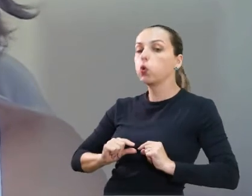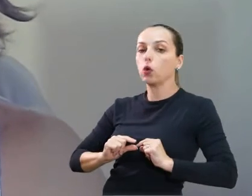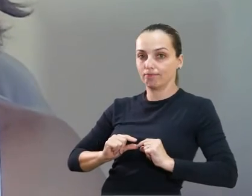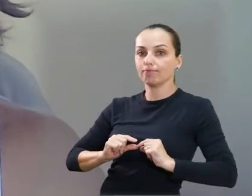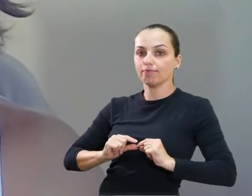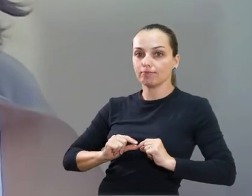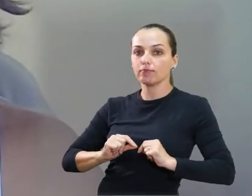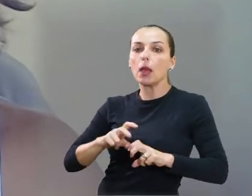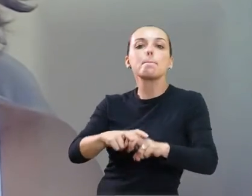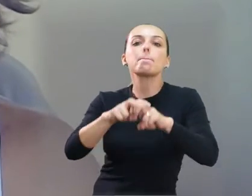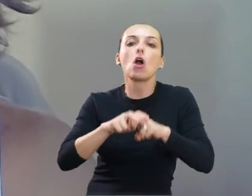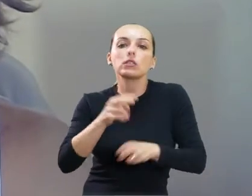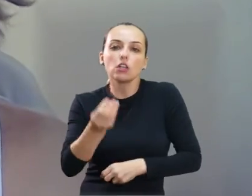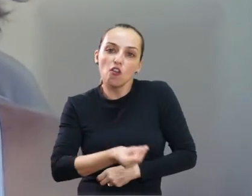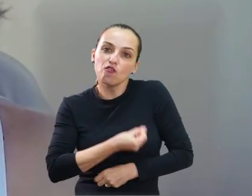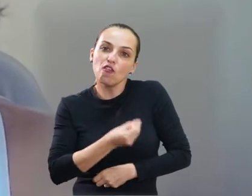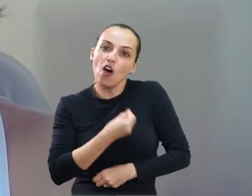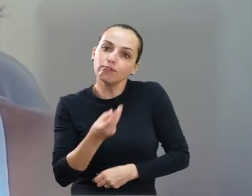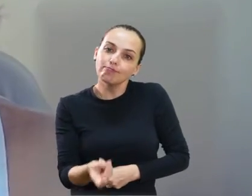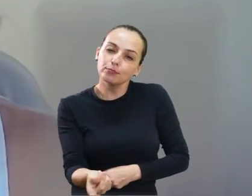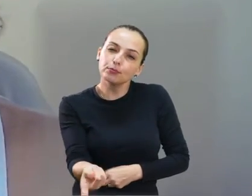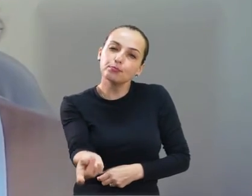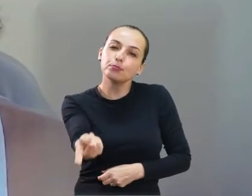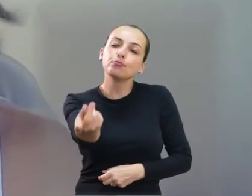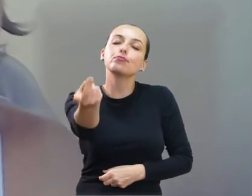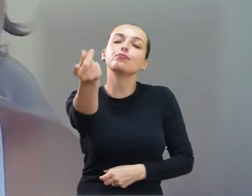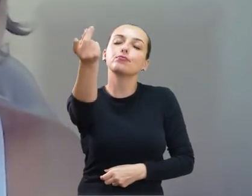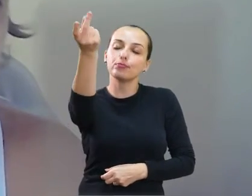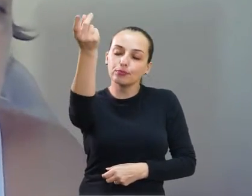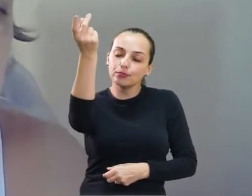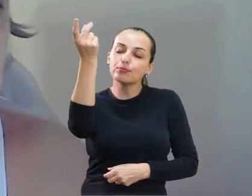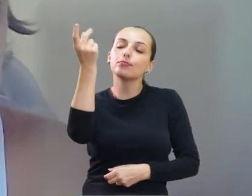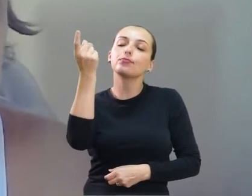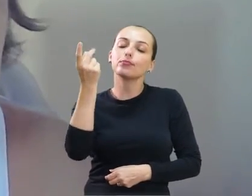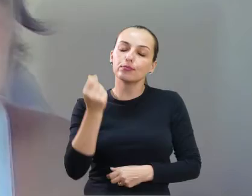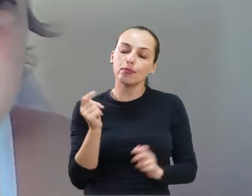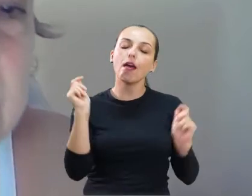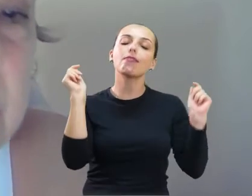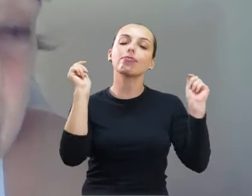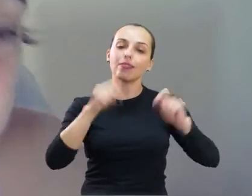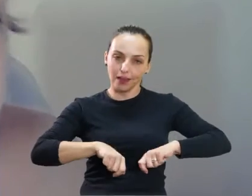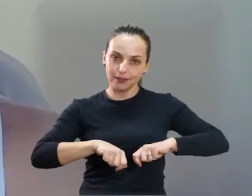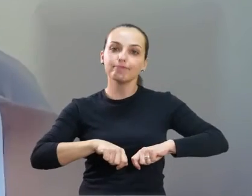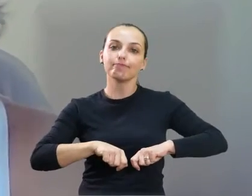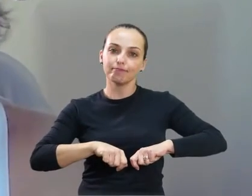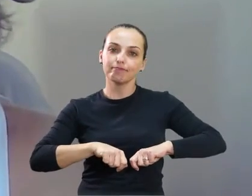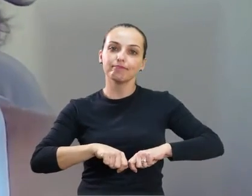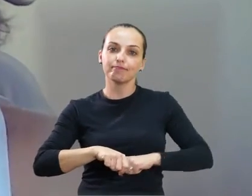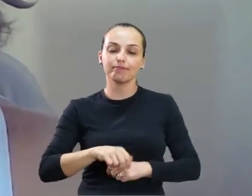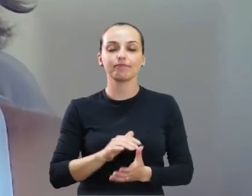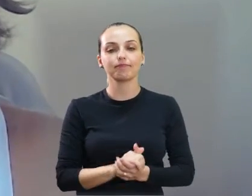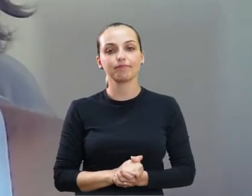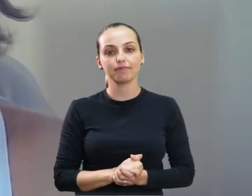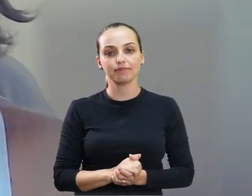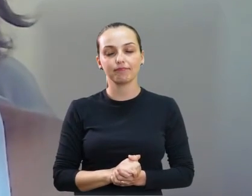né, tecnicamente falando, e que lhe dê a oportunidade de viver o suficiente